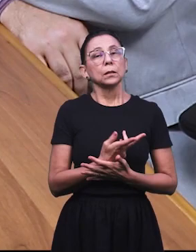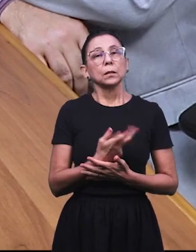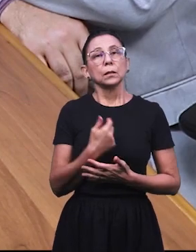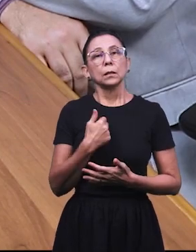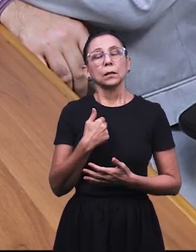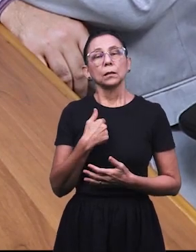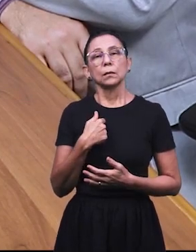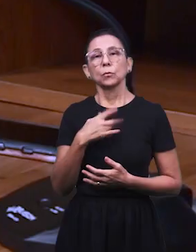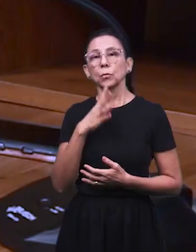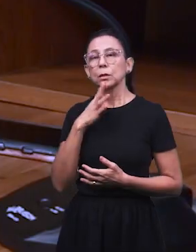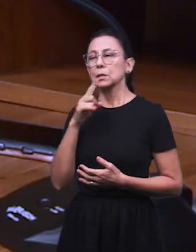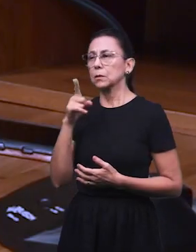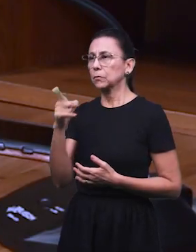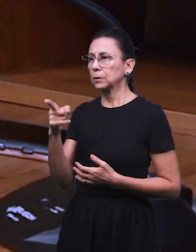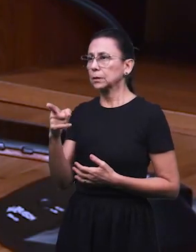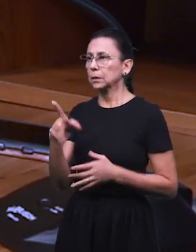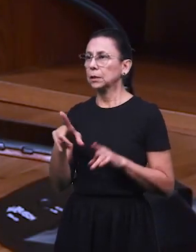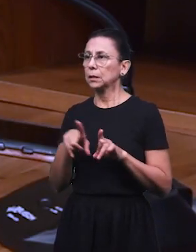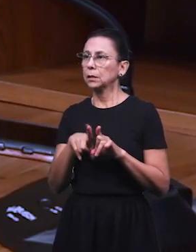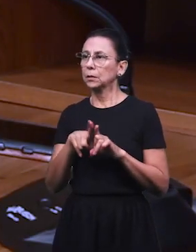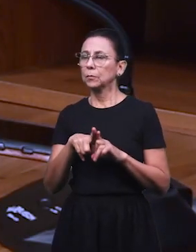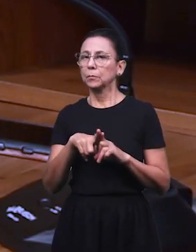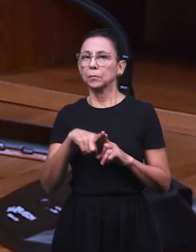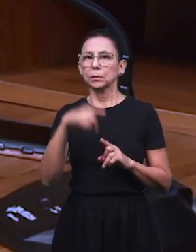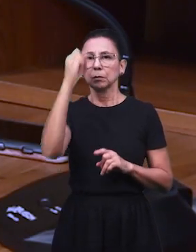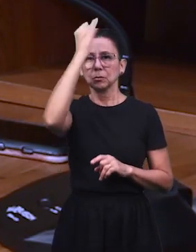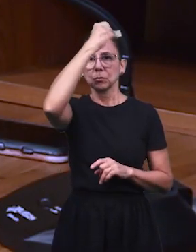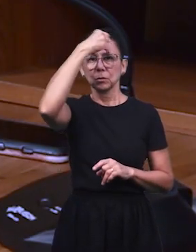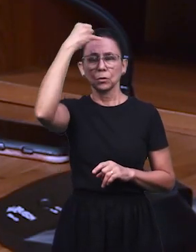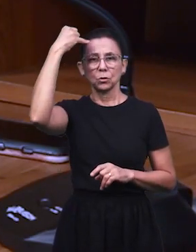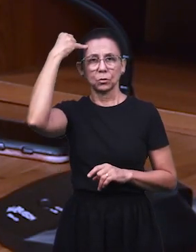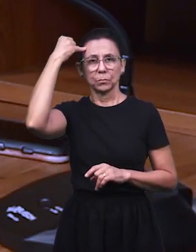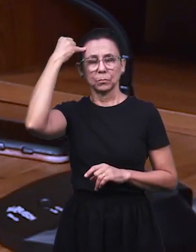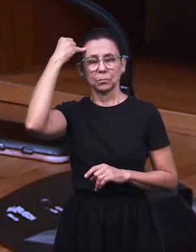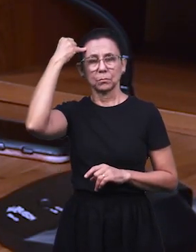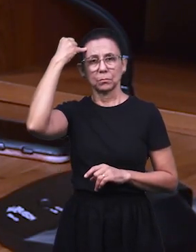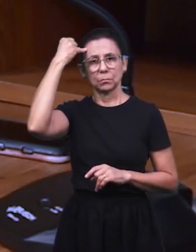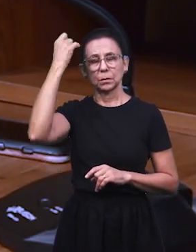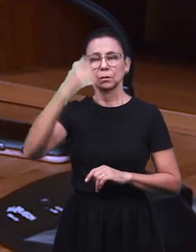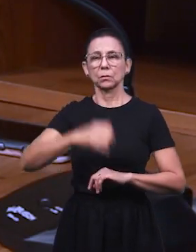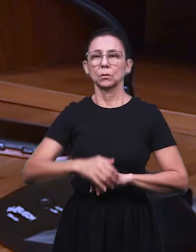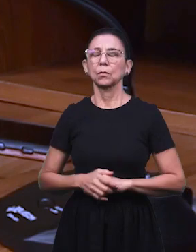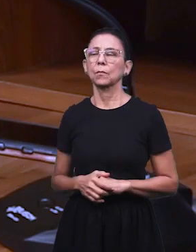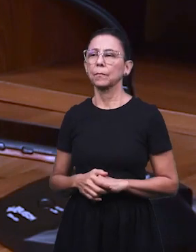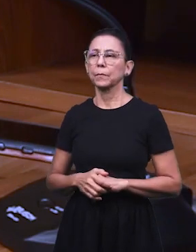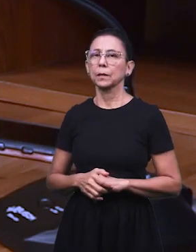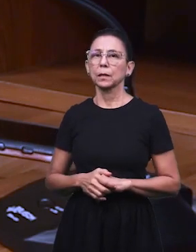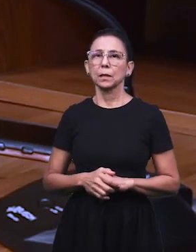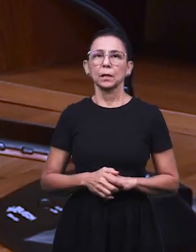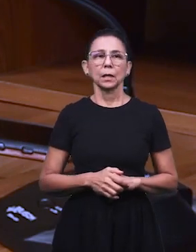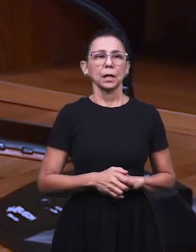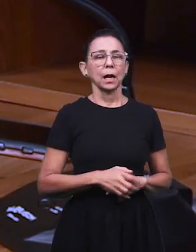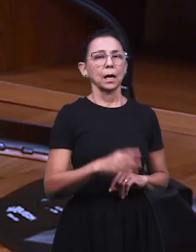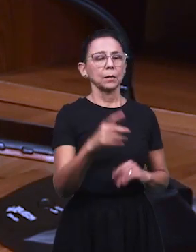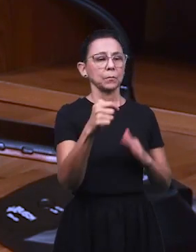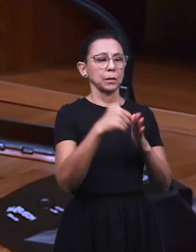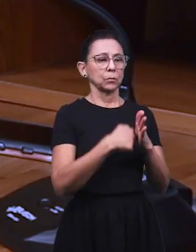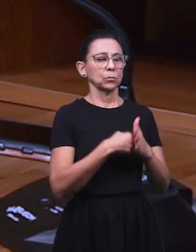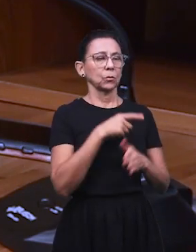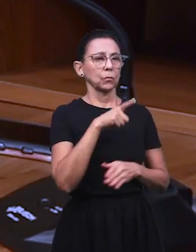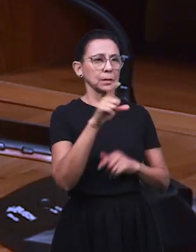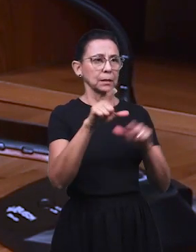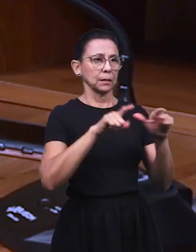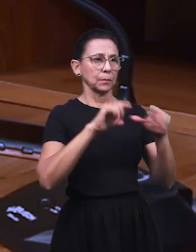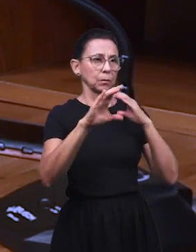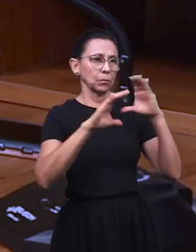Pessoa. Uhum. E aí eu perguntei, o que eu tenho que fazer para trabalhar na rádio? Aí a primeira pergunta que ele me fez, você trabalha